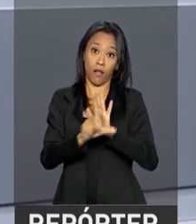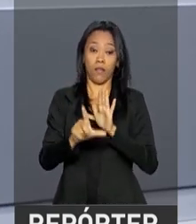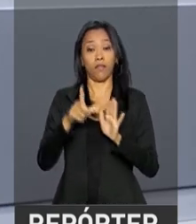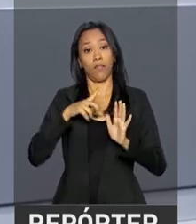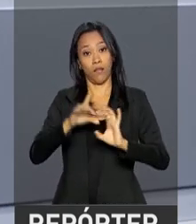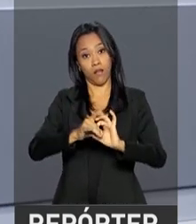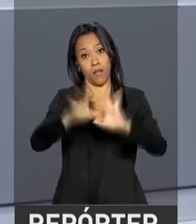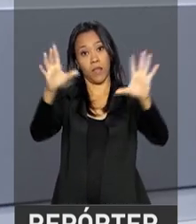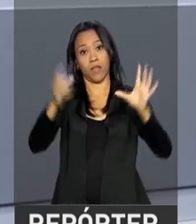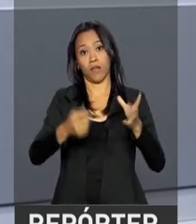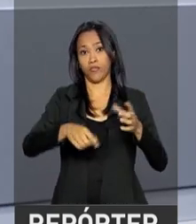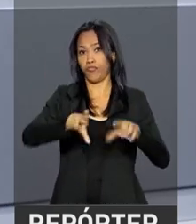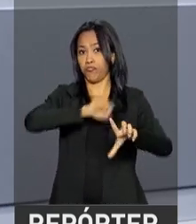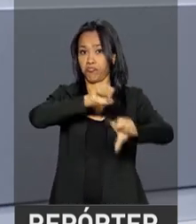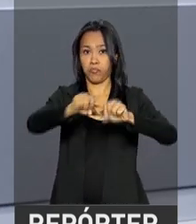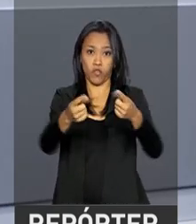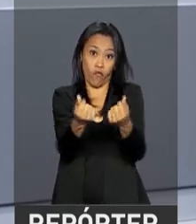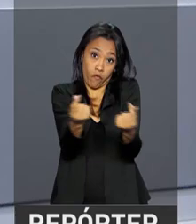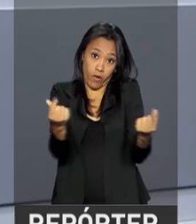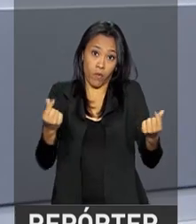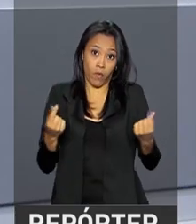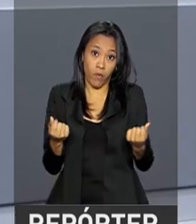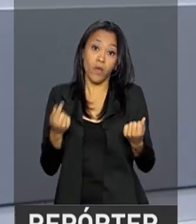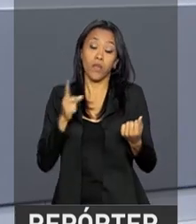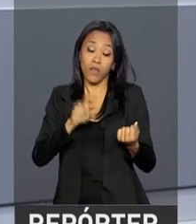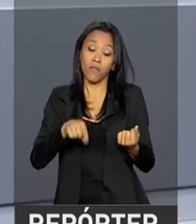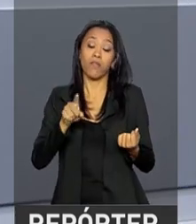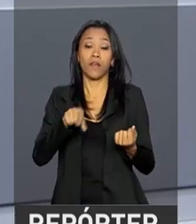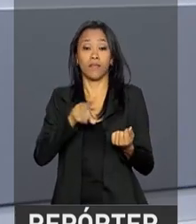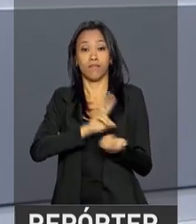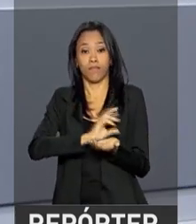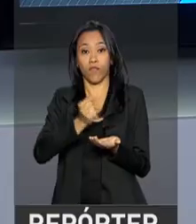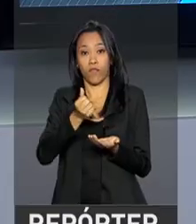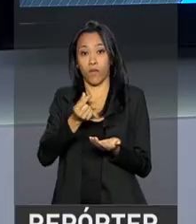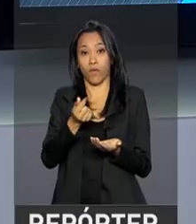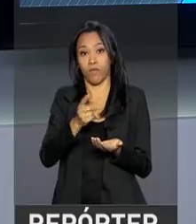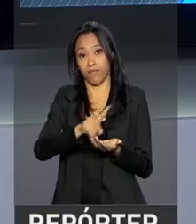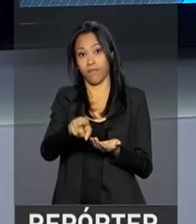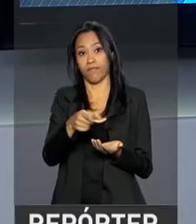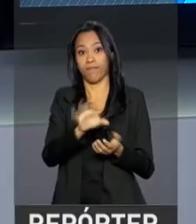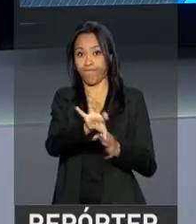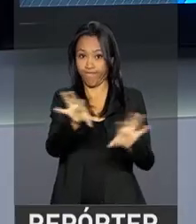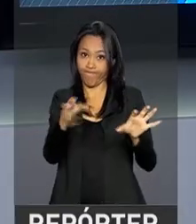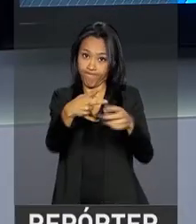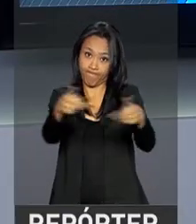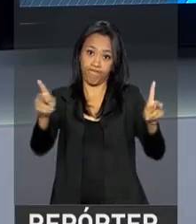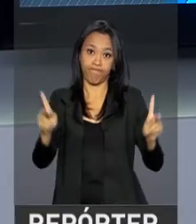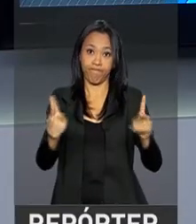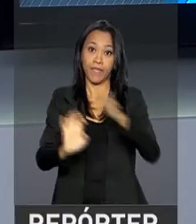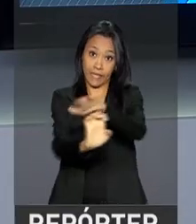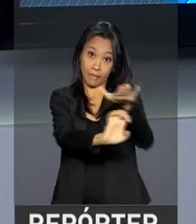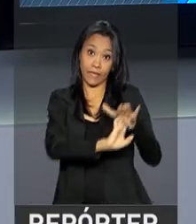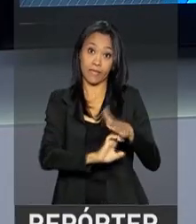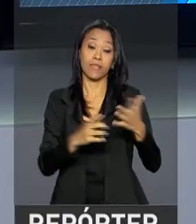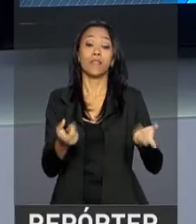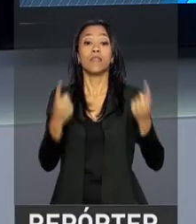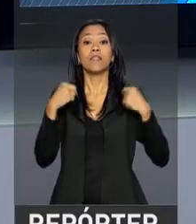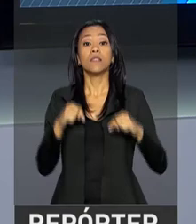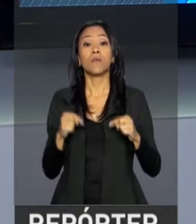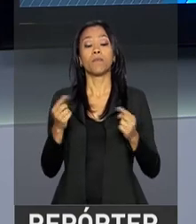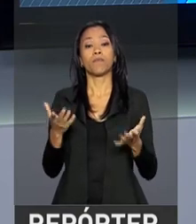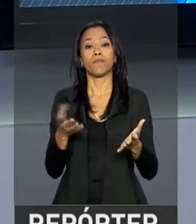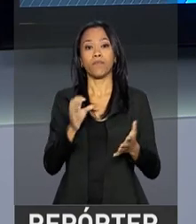vai depender de repasses feitos por distribuidores e revendedores ea safra brasileira de café em